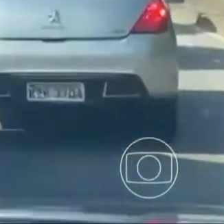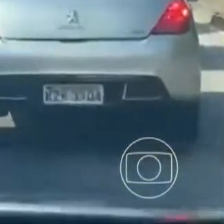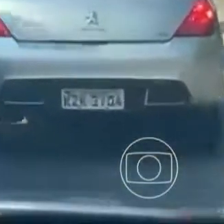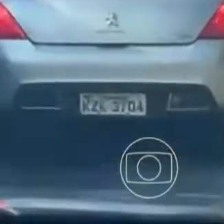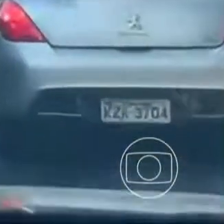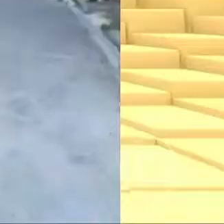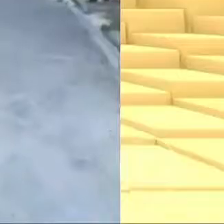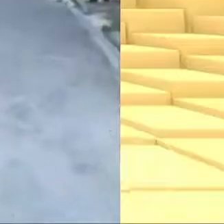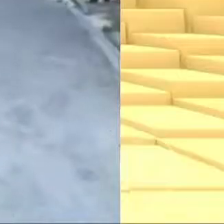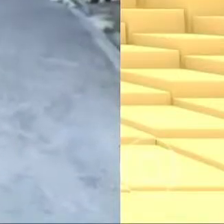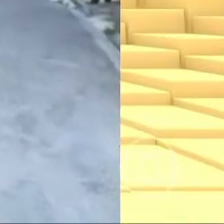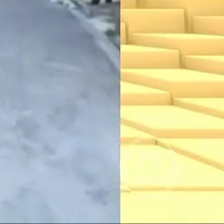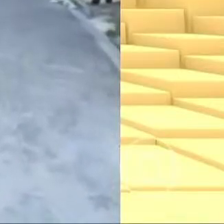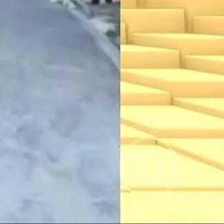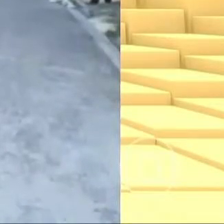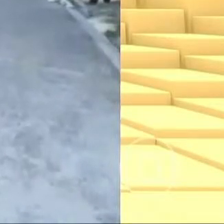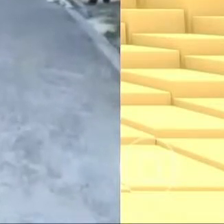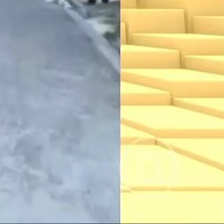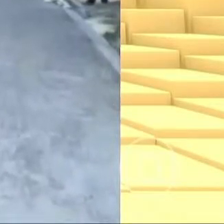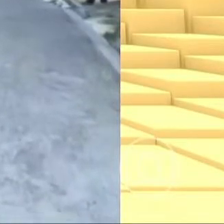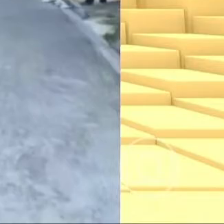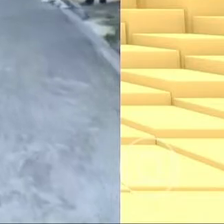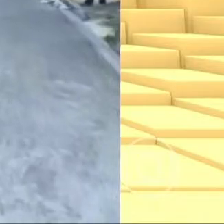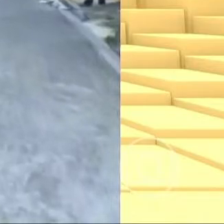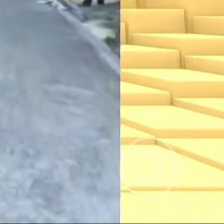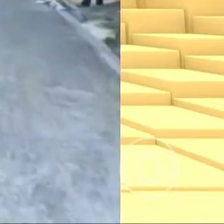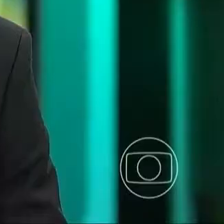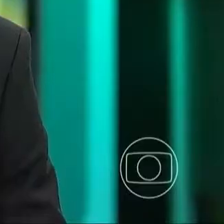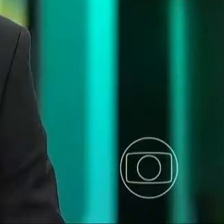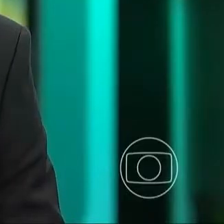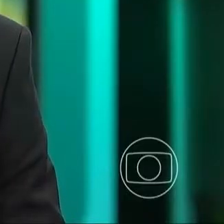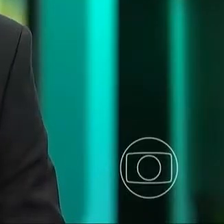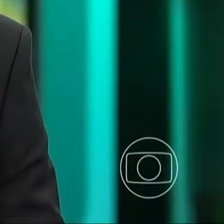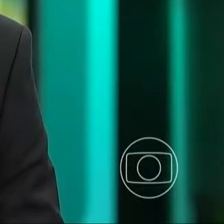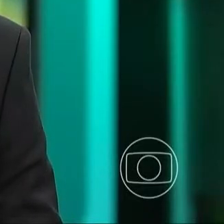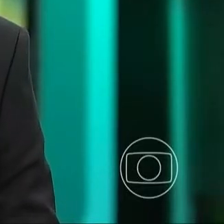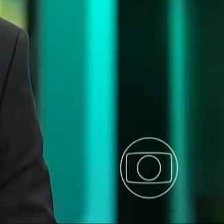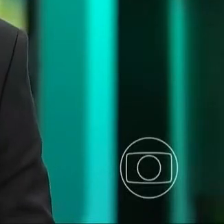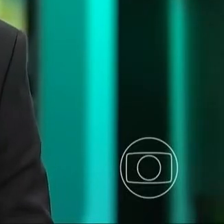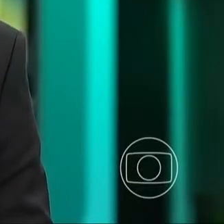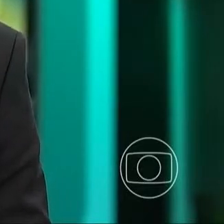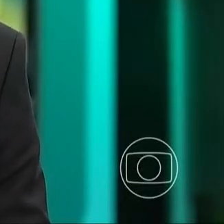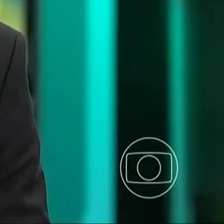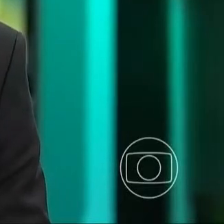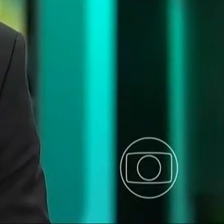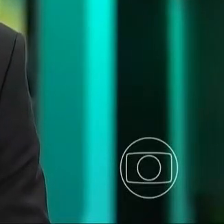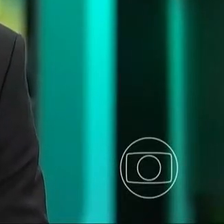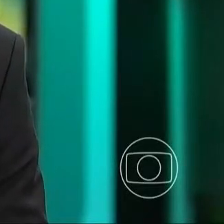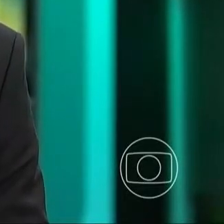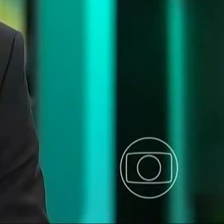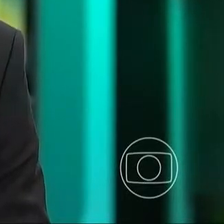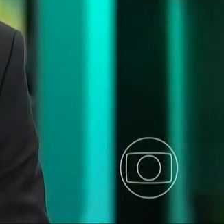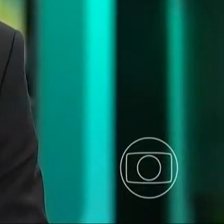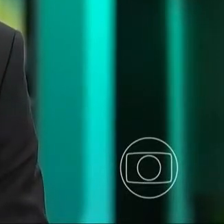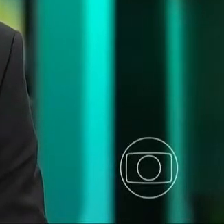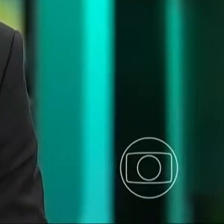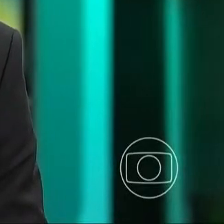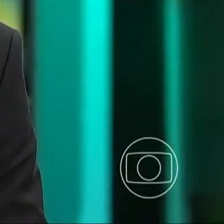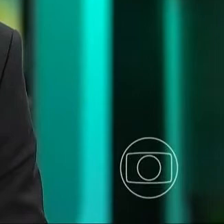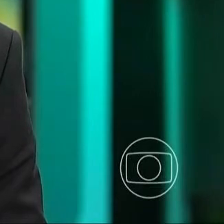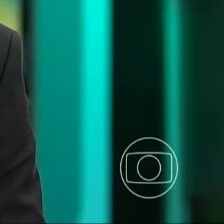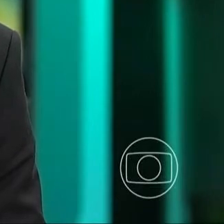públicos repassavam informações para uma das maiores milícias do Rio. A arrecadação de impostos pelo governo federal